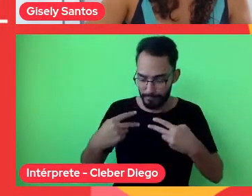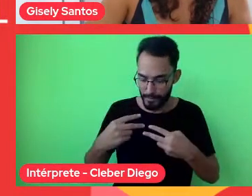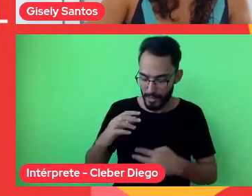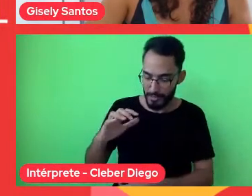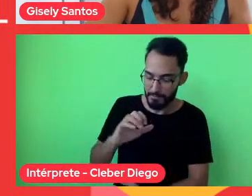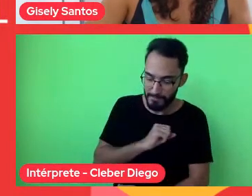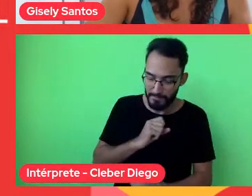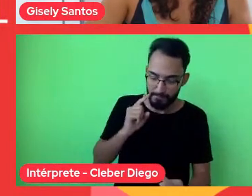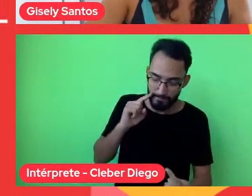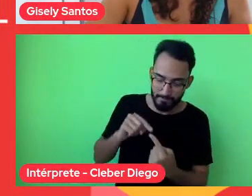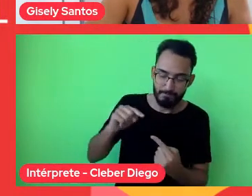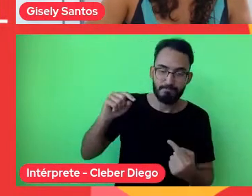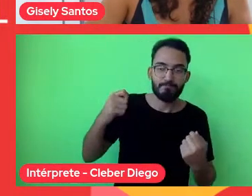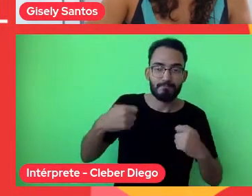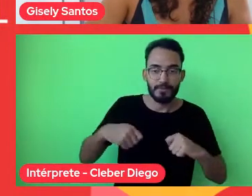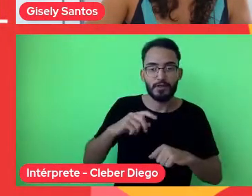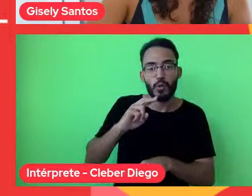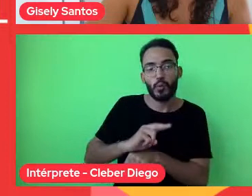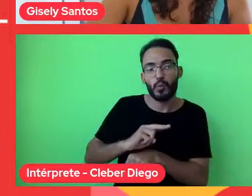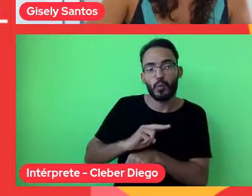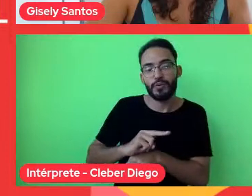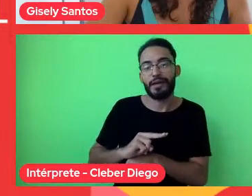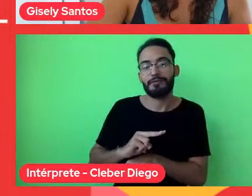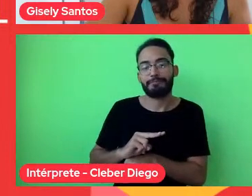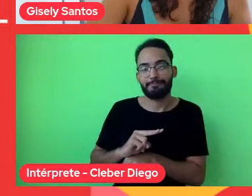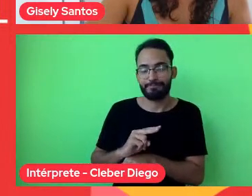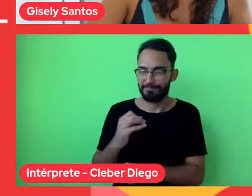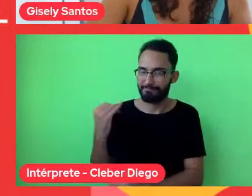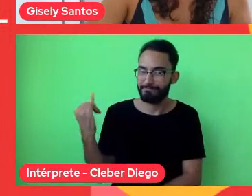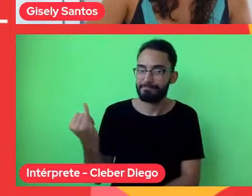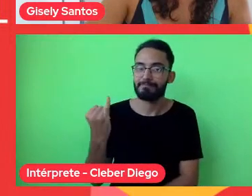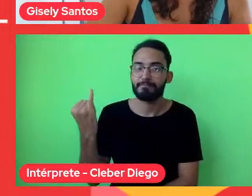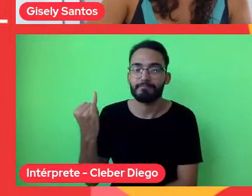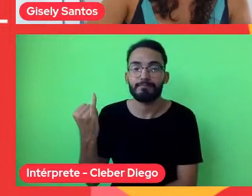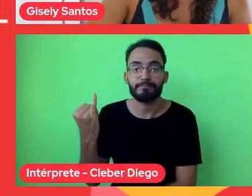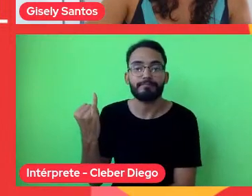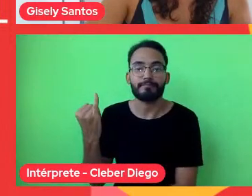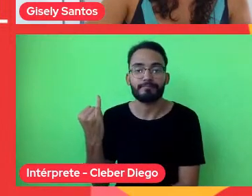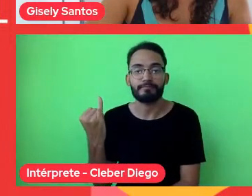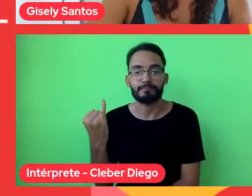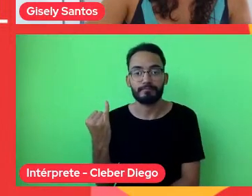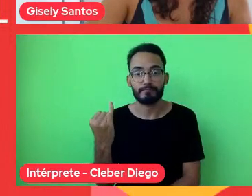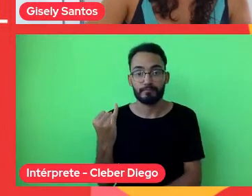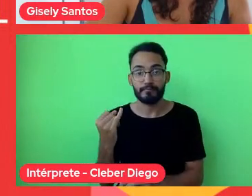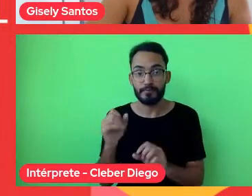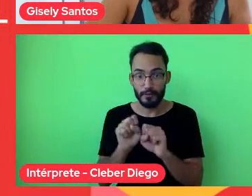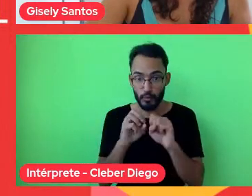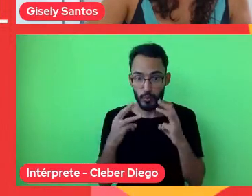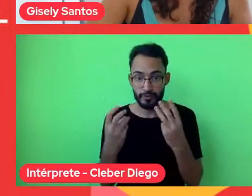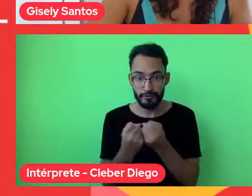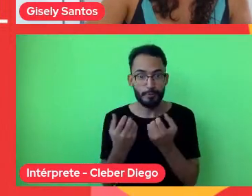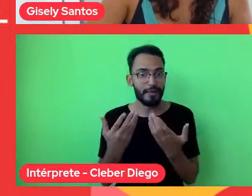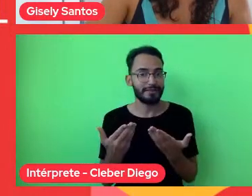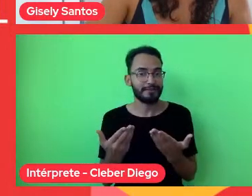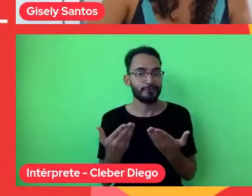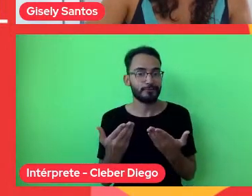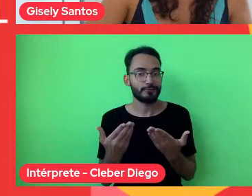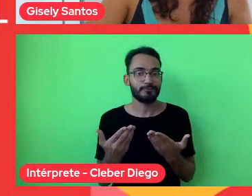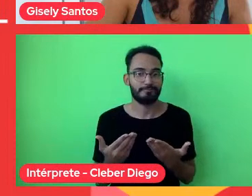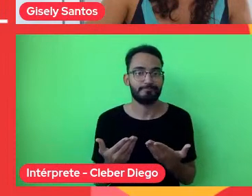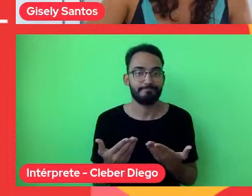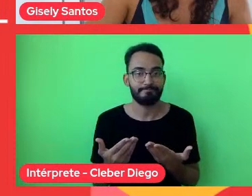nós mesmas, que isso que é o fundamental. E no fundo, esse workshop é isso.